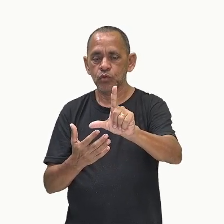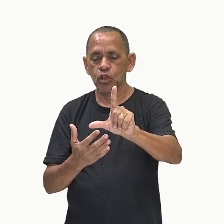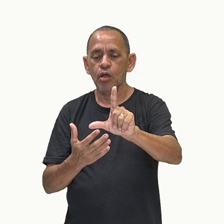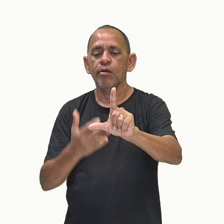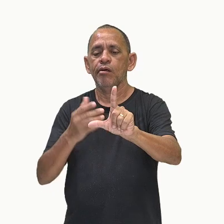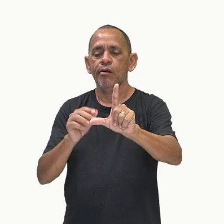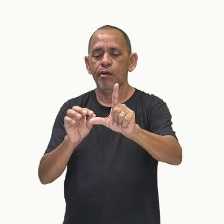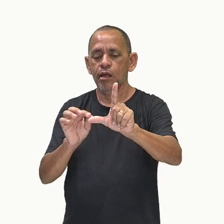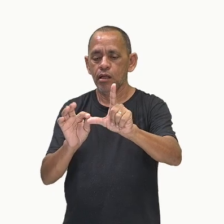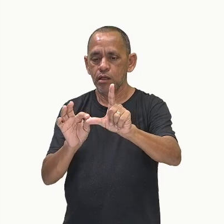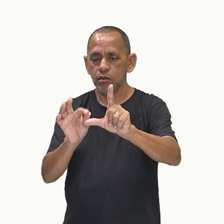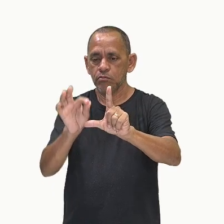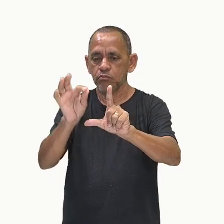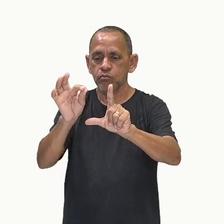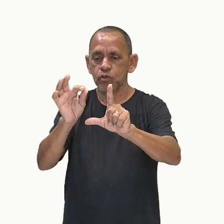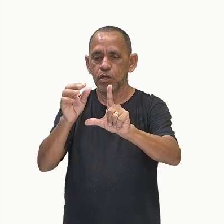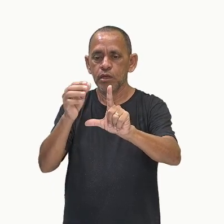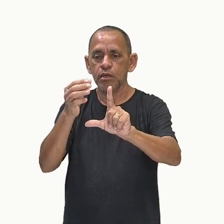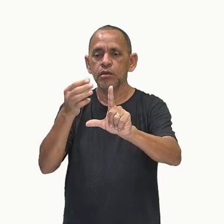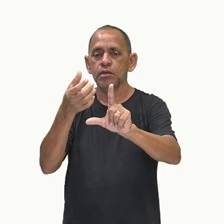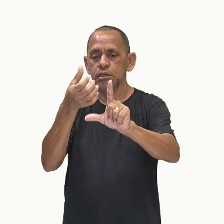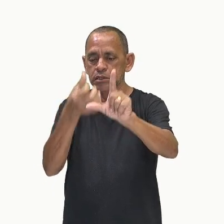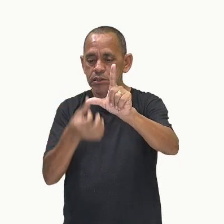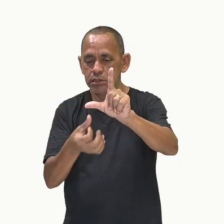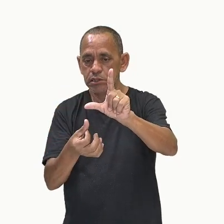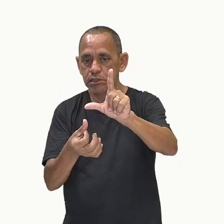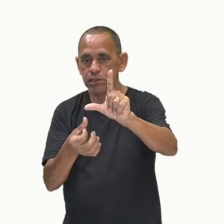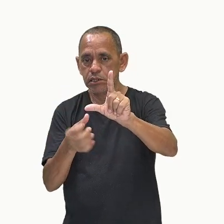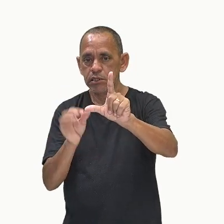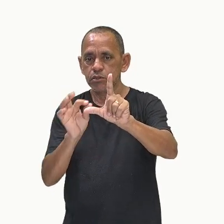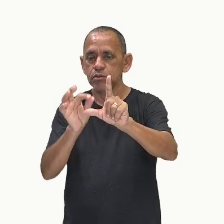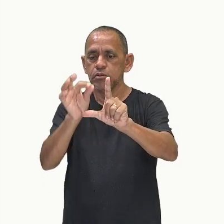assumir que valor? 4.